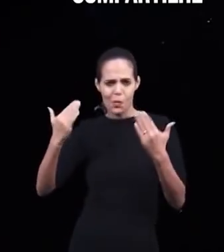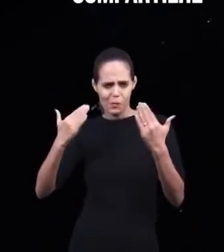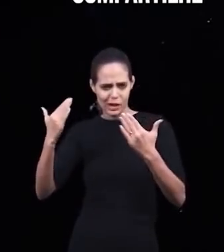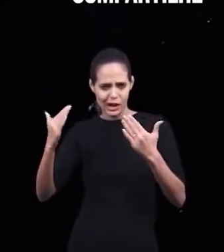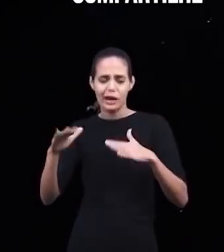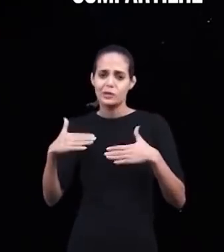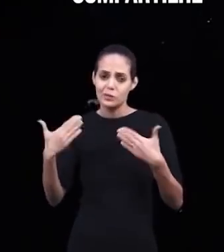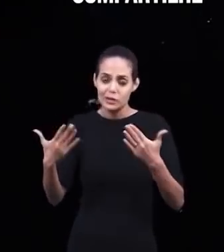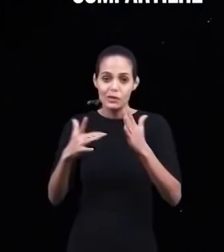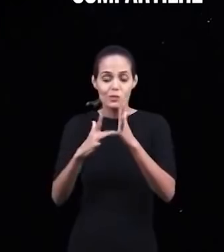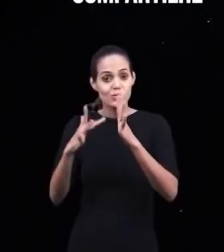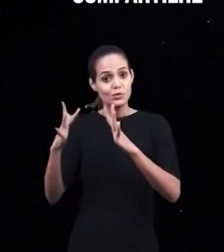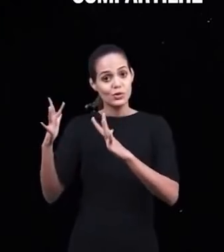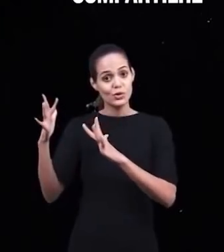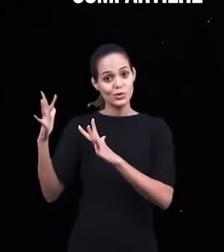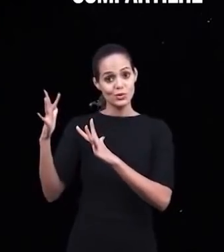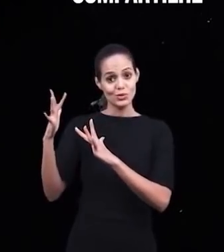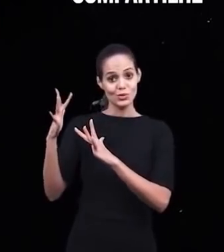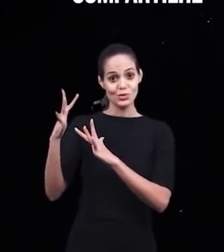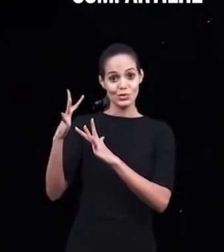em mim